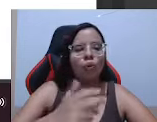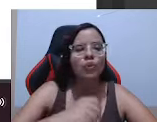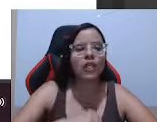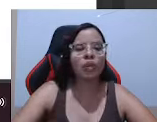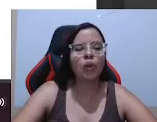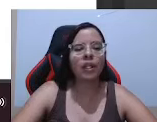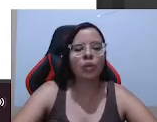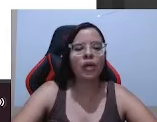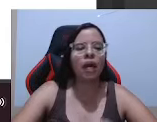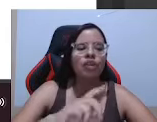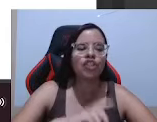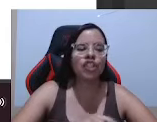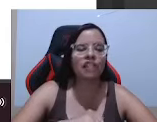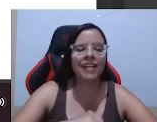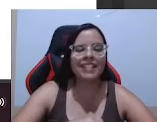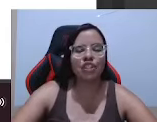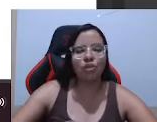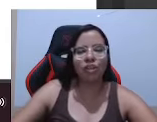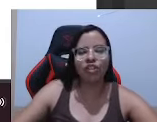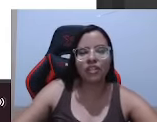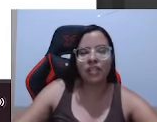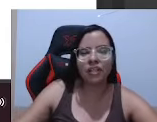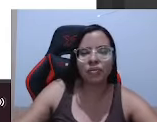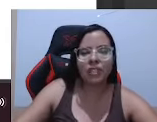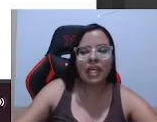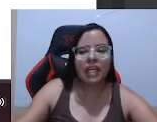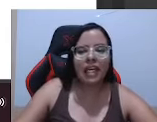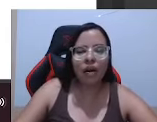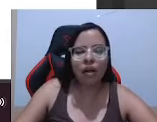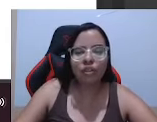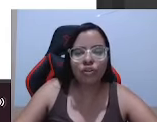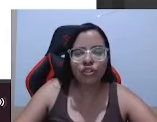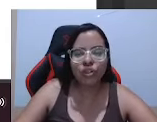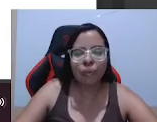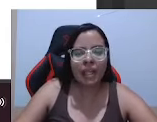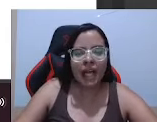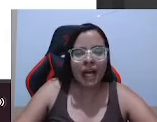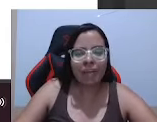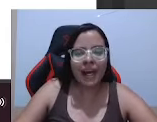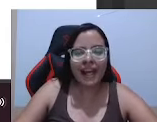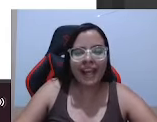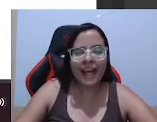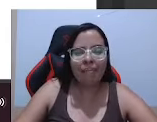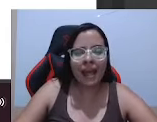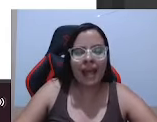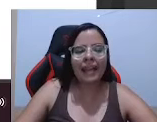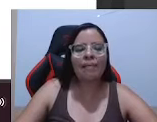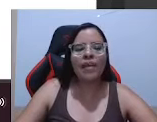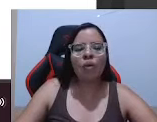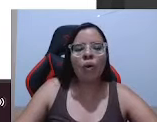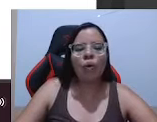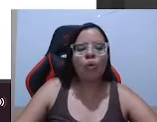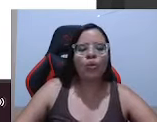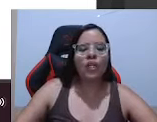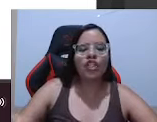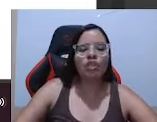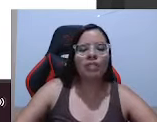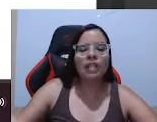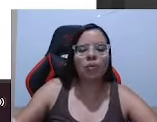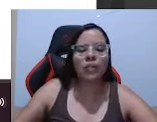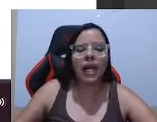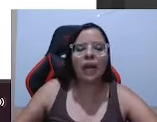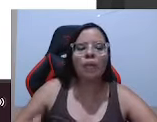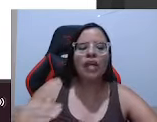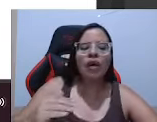por concursos aí no litoral, a gente teve recentemente em Santos e agora surgiu aí para Ilhabela, concurso em